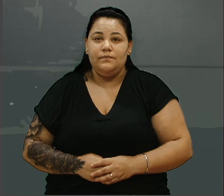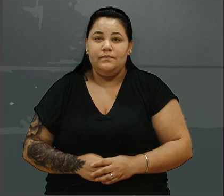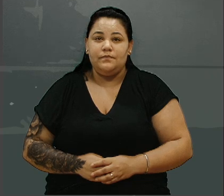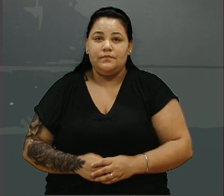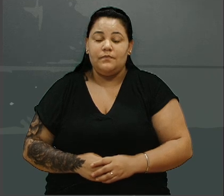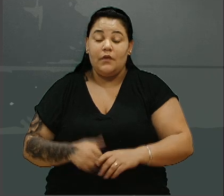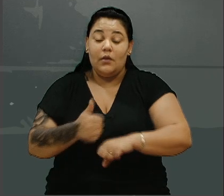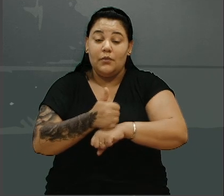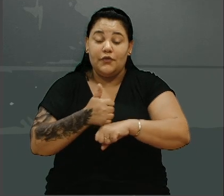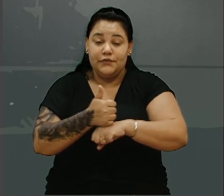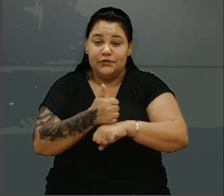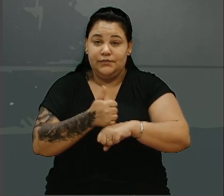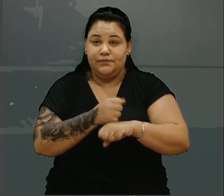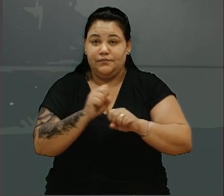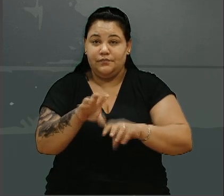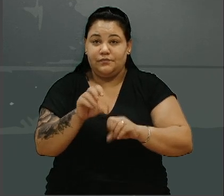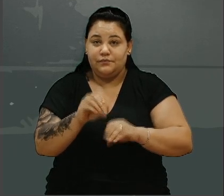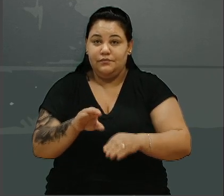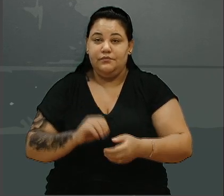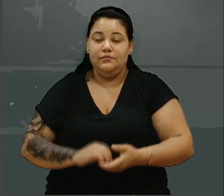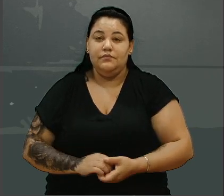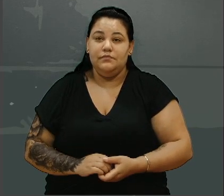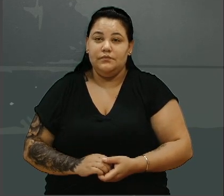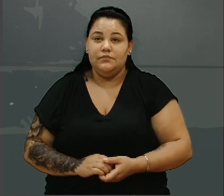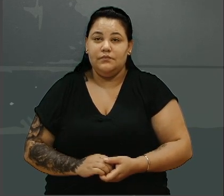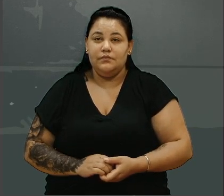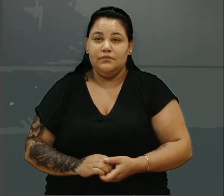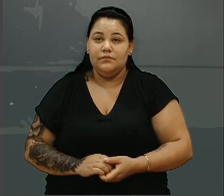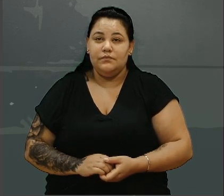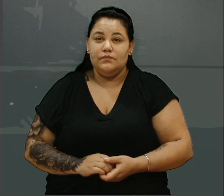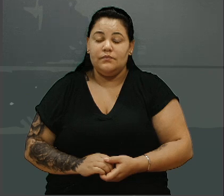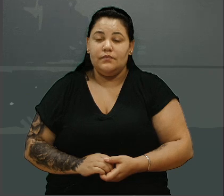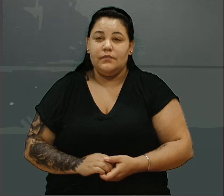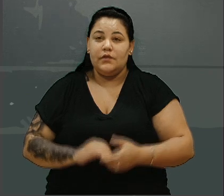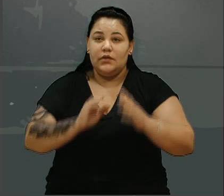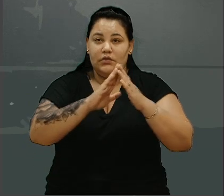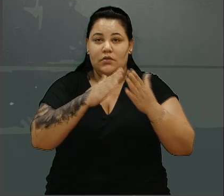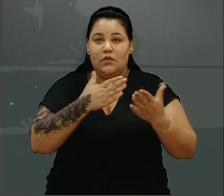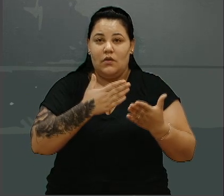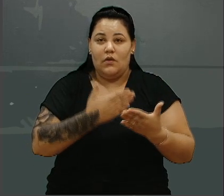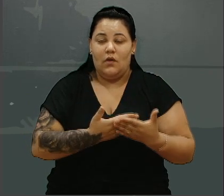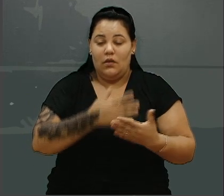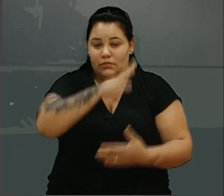Profissionais da educação das escolas municipais de ensino fundamental.